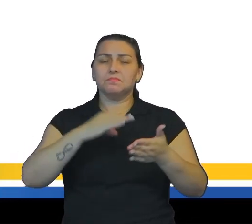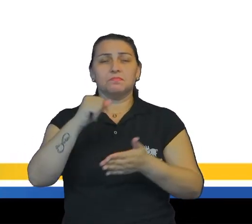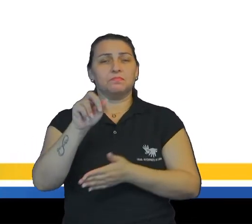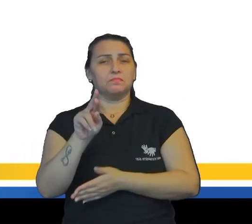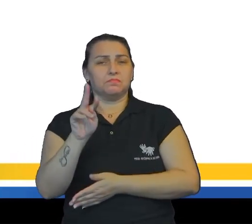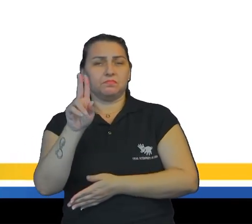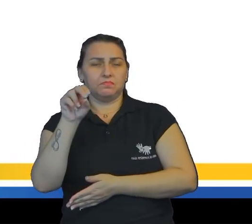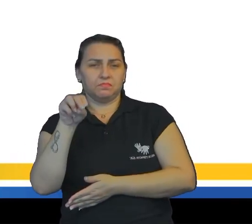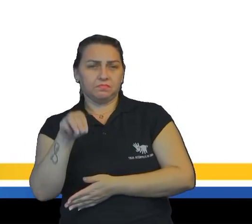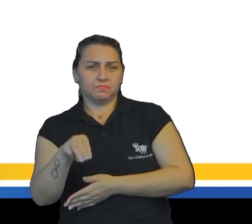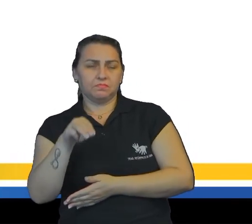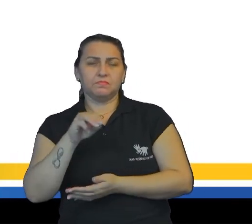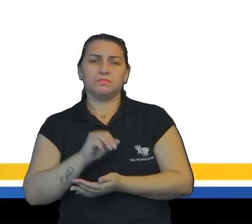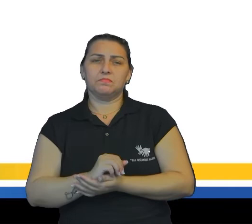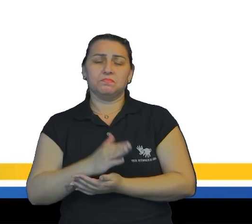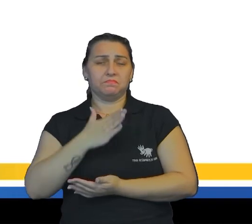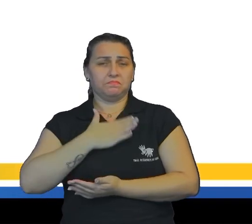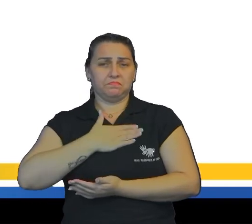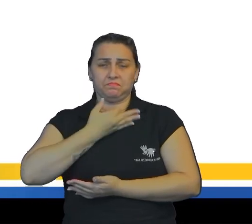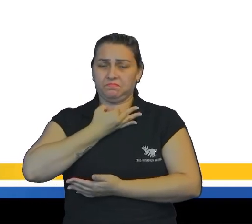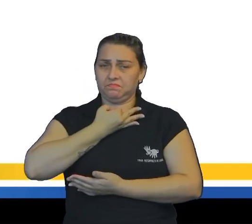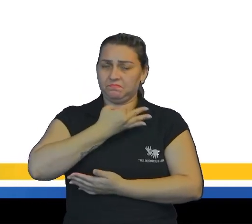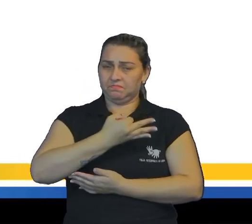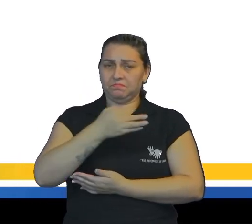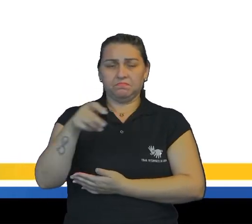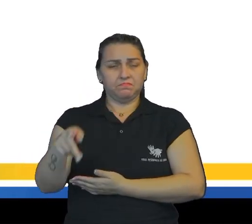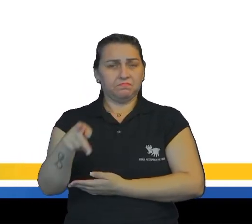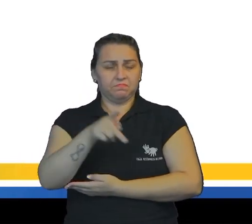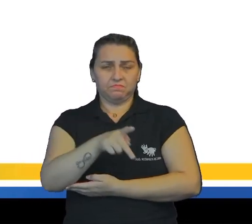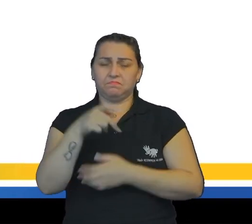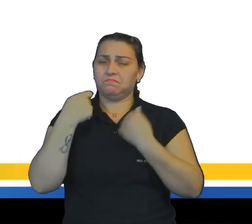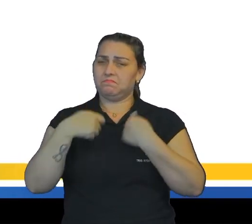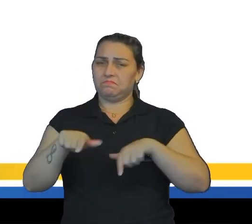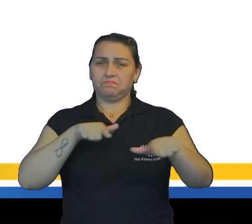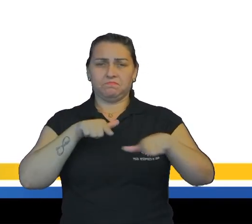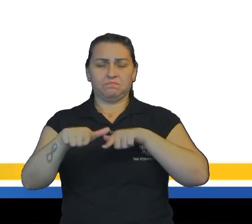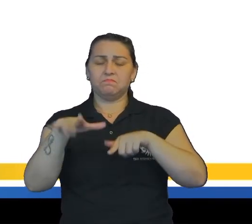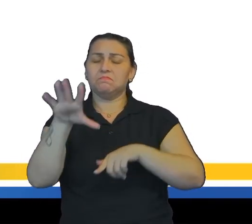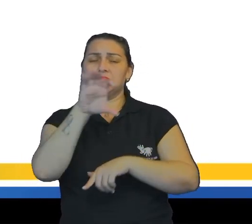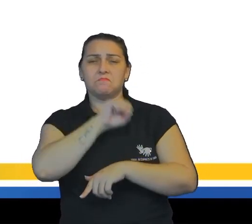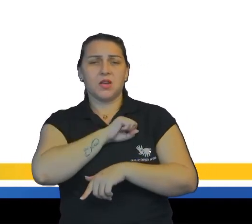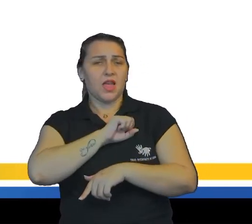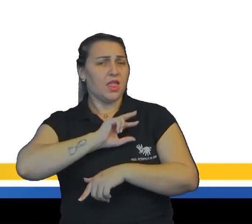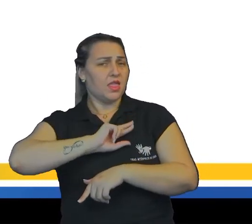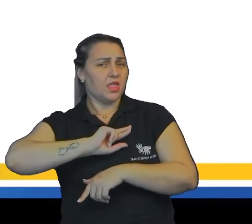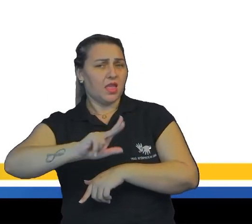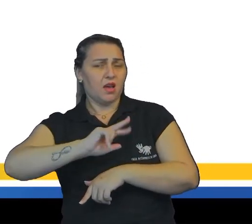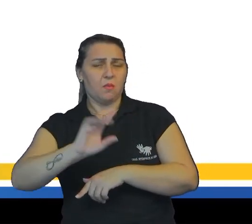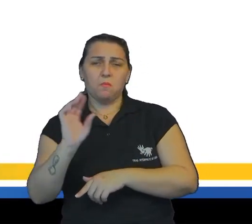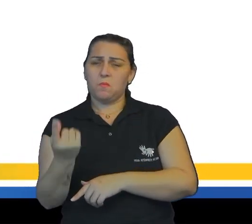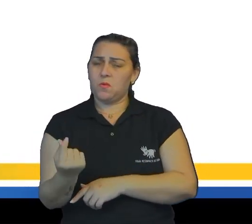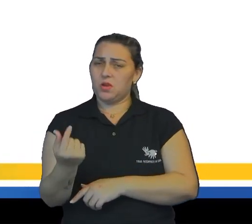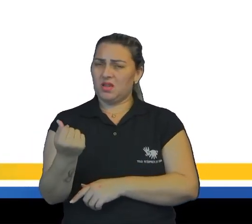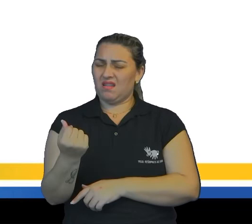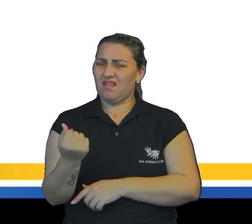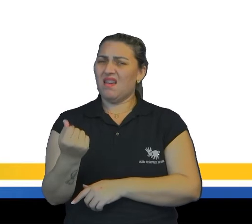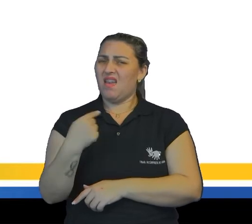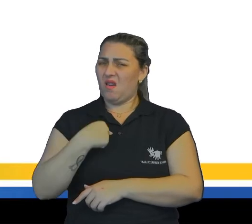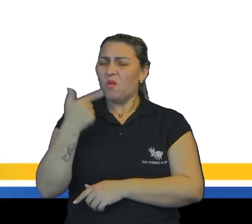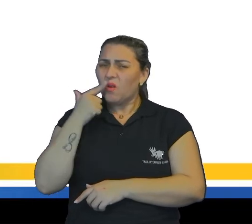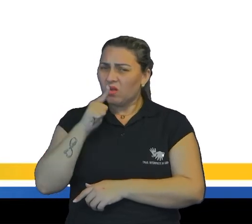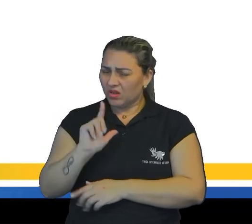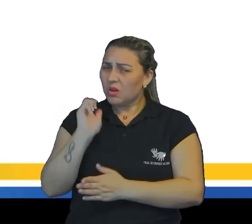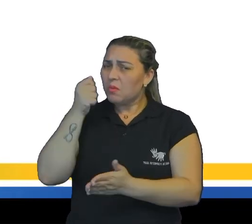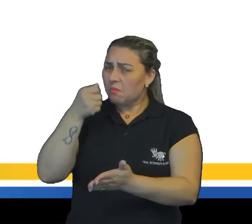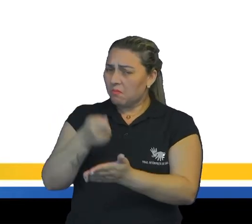Leia o cartoon abaixo. Na minha opinião, o professor deve trabalhar por amor e não por dinheiro. Será que eu